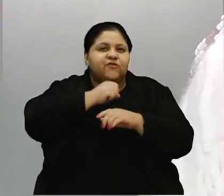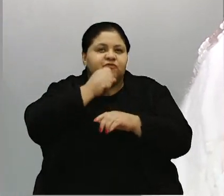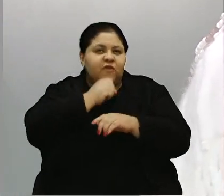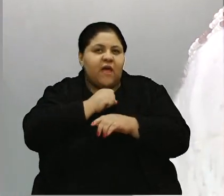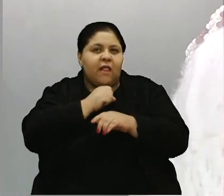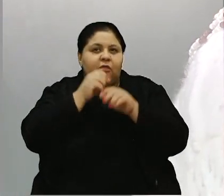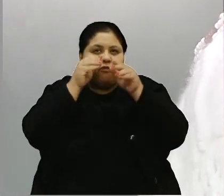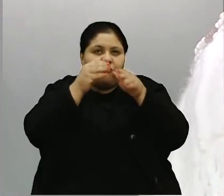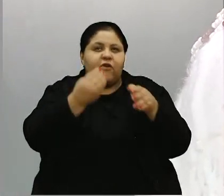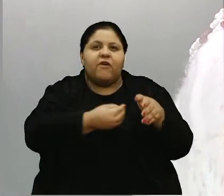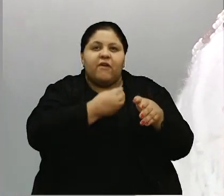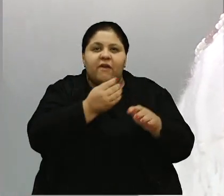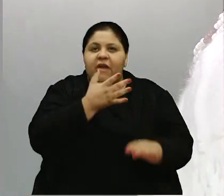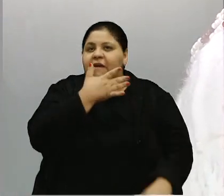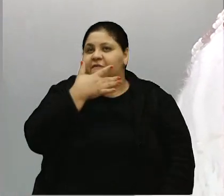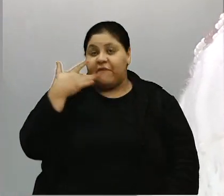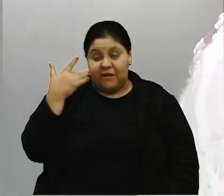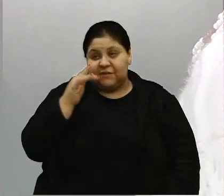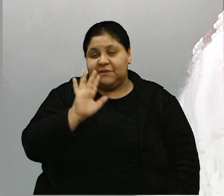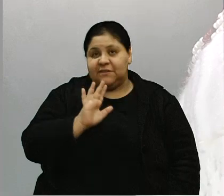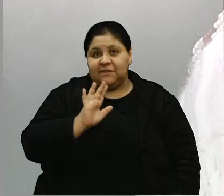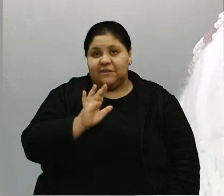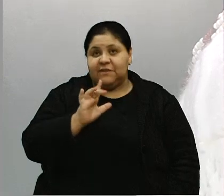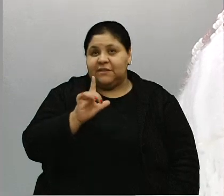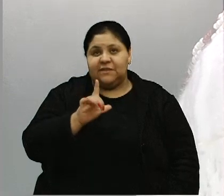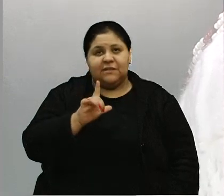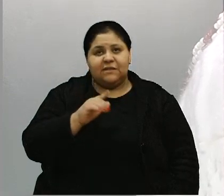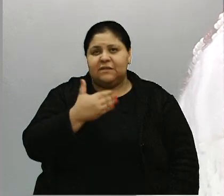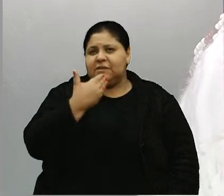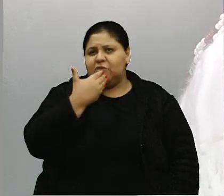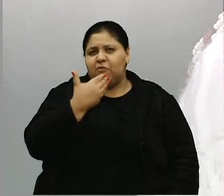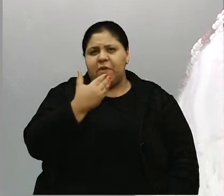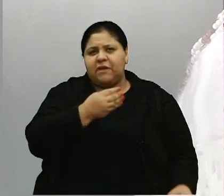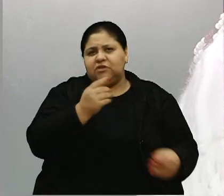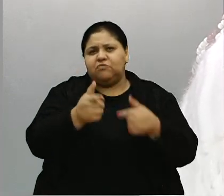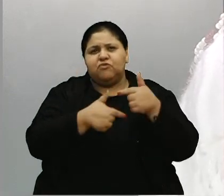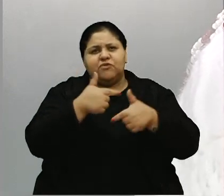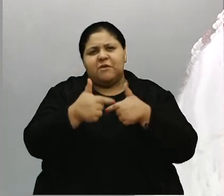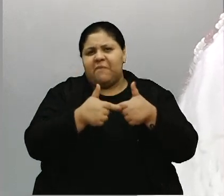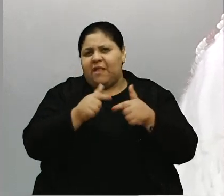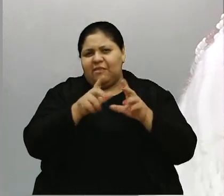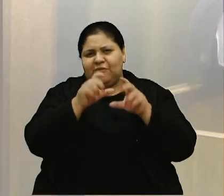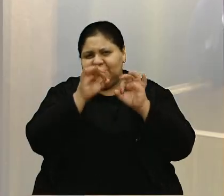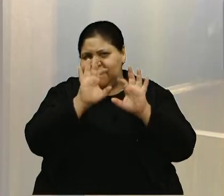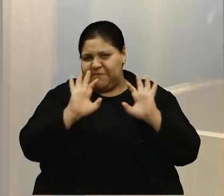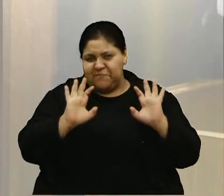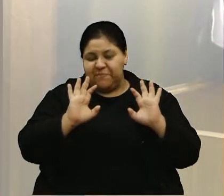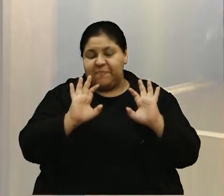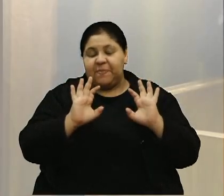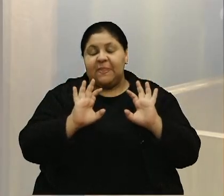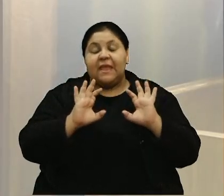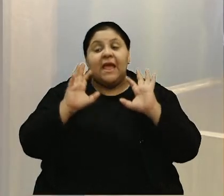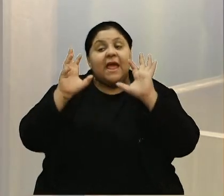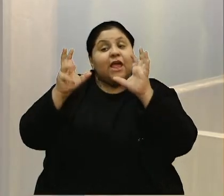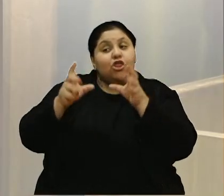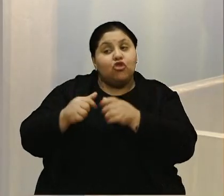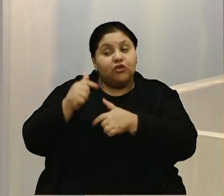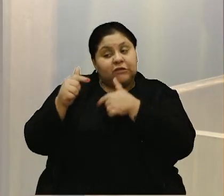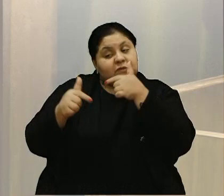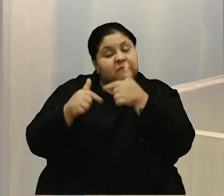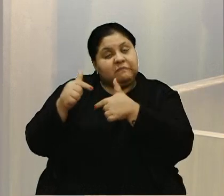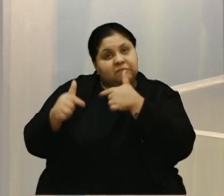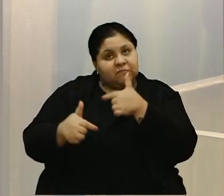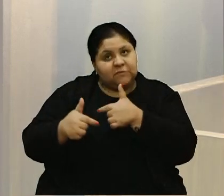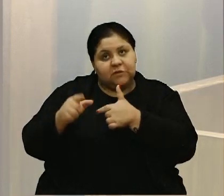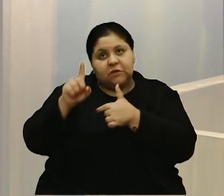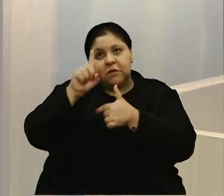bem fácil ser mãe de santo, né, Mãe Cecília? Não exige muito trabalho, tá tudo certo. Pois é, né? Que toda essa dedicação